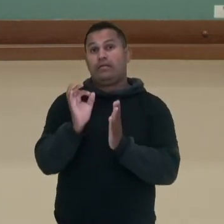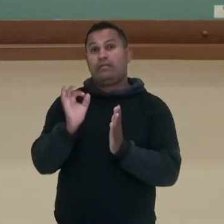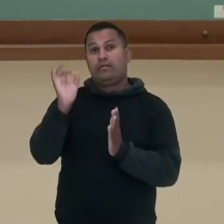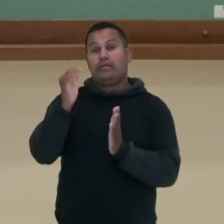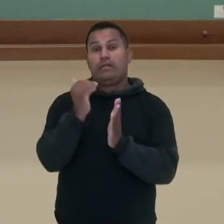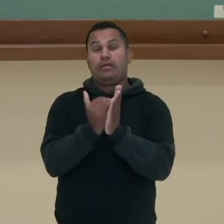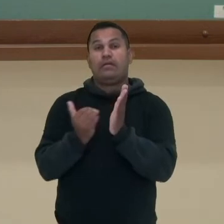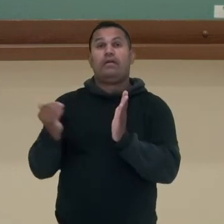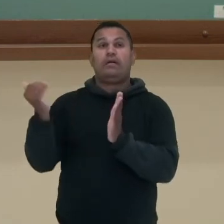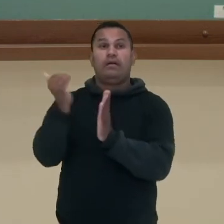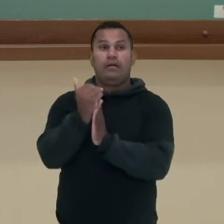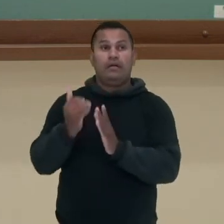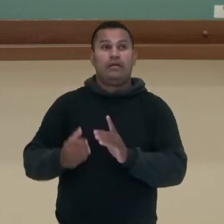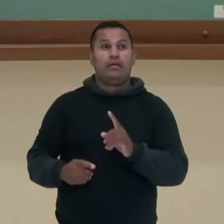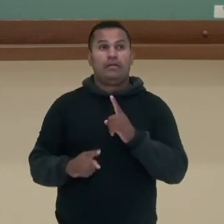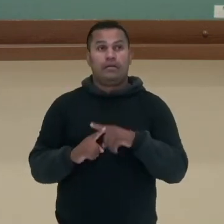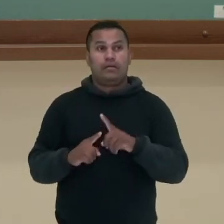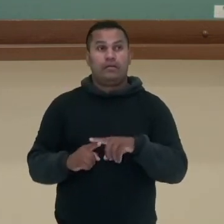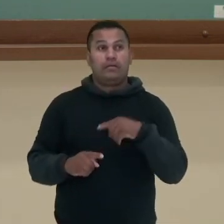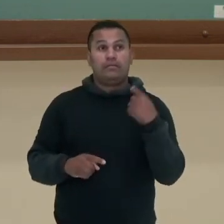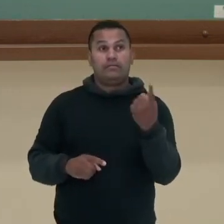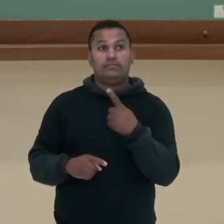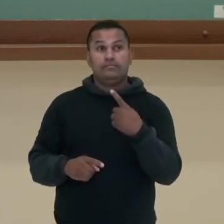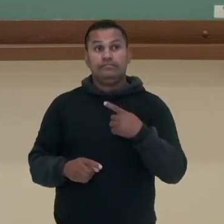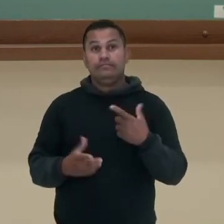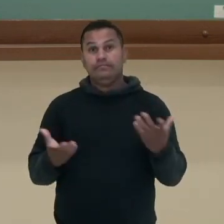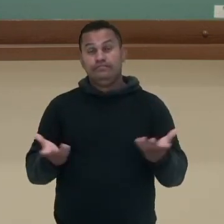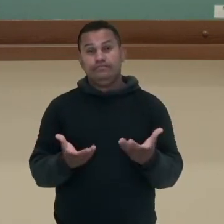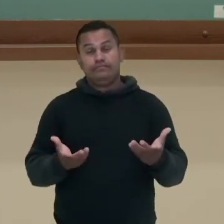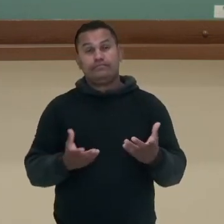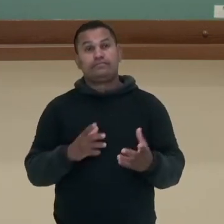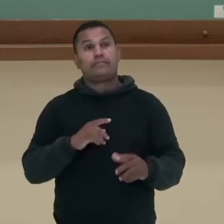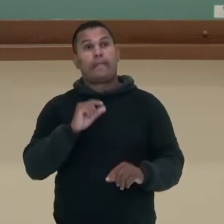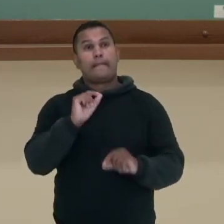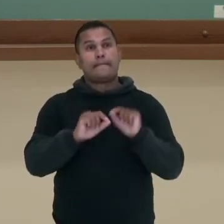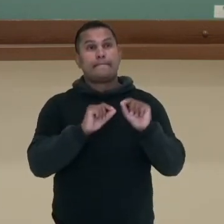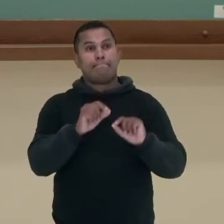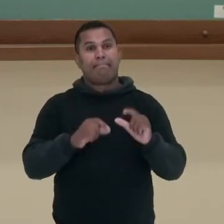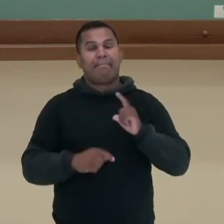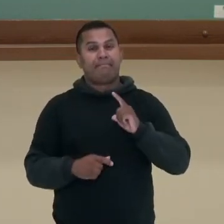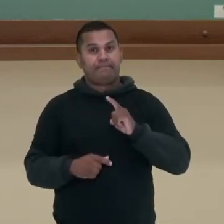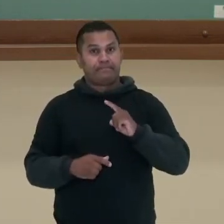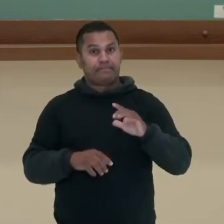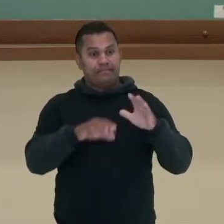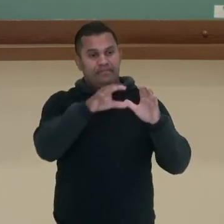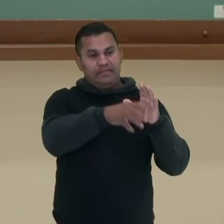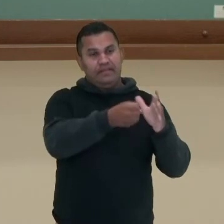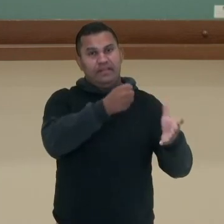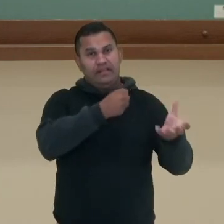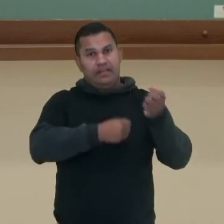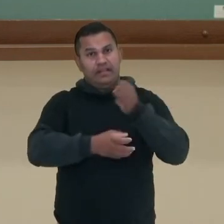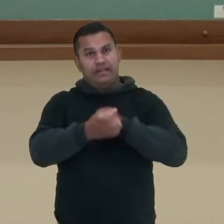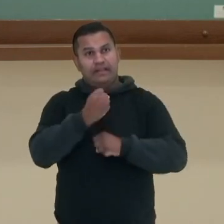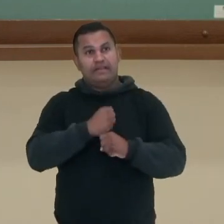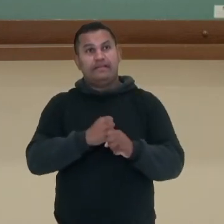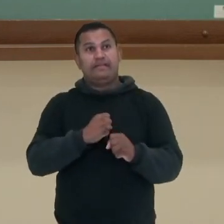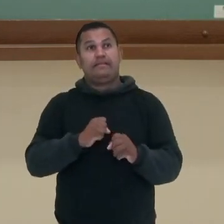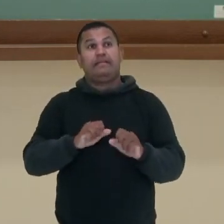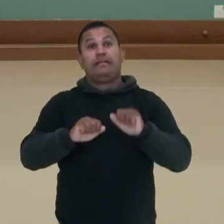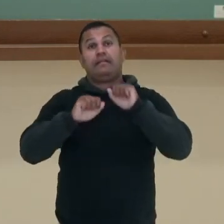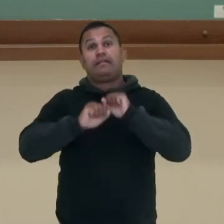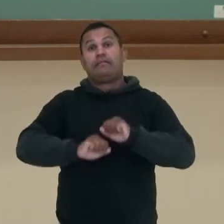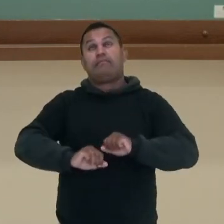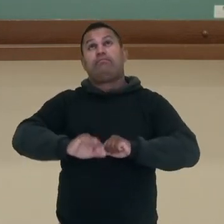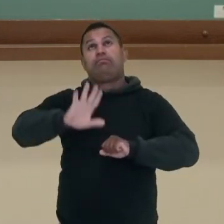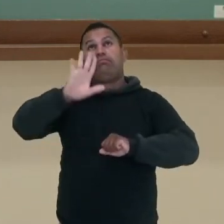lá guardado, armazenado lá no petróleo. A gente retira as árvores, né, que são os sumidores de carbono e só está lançando.